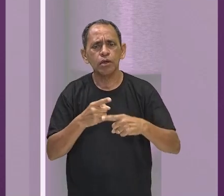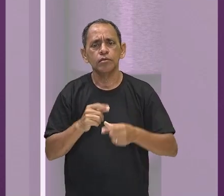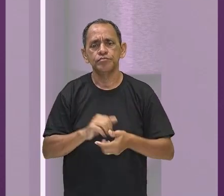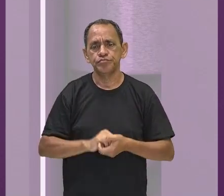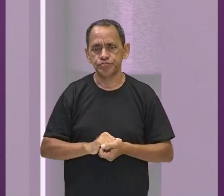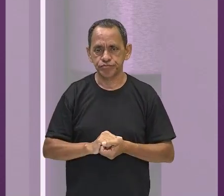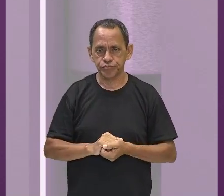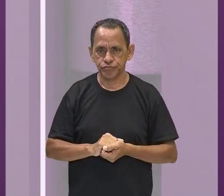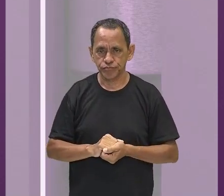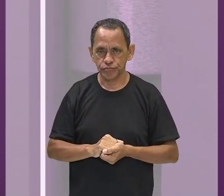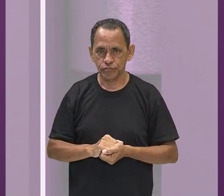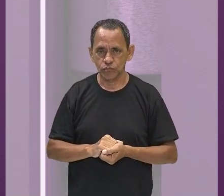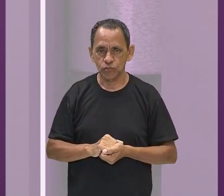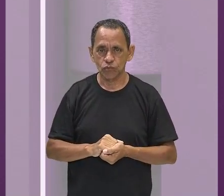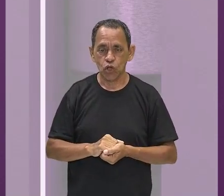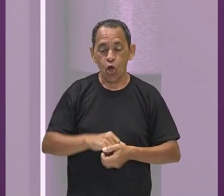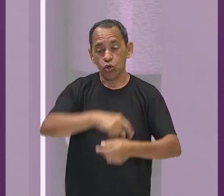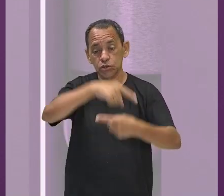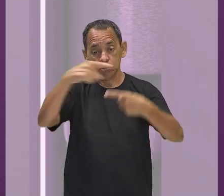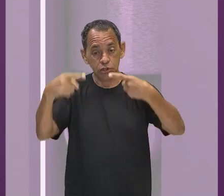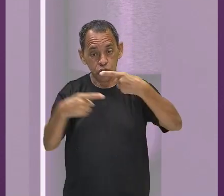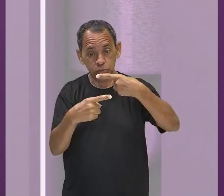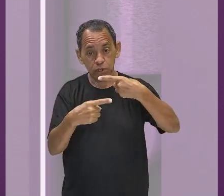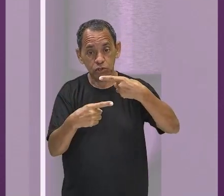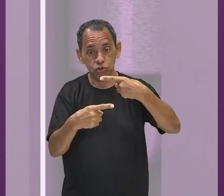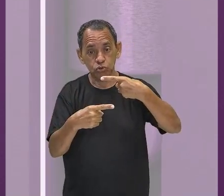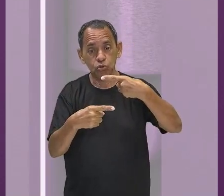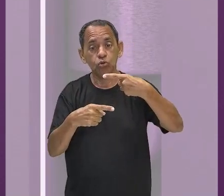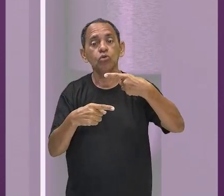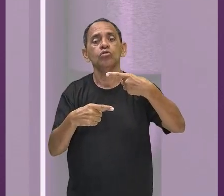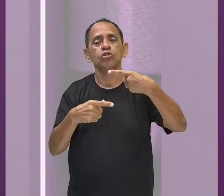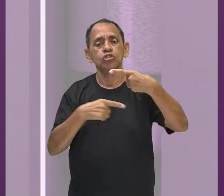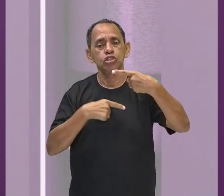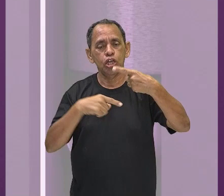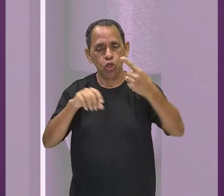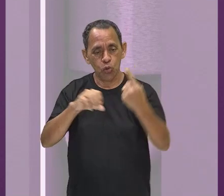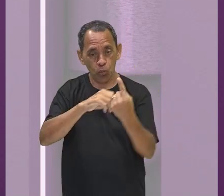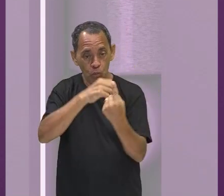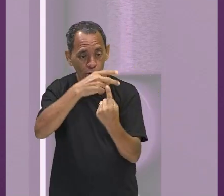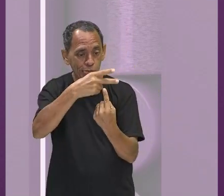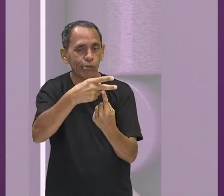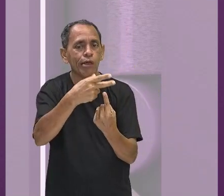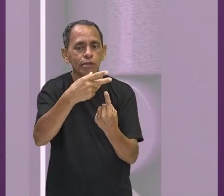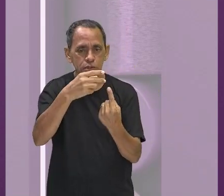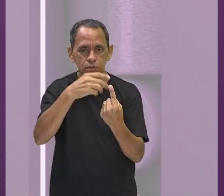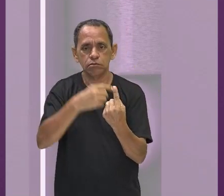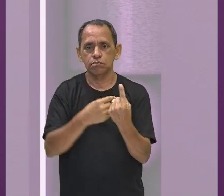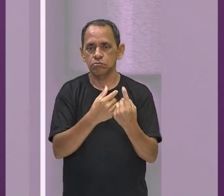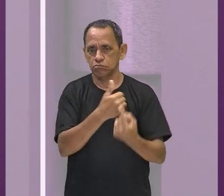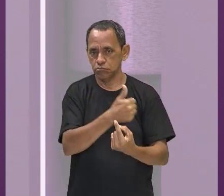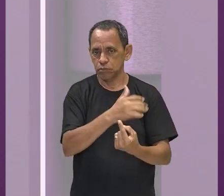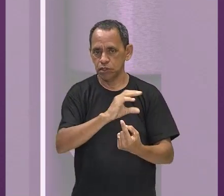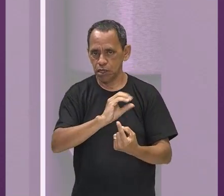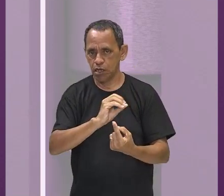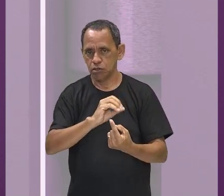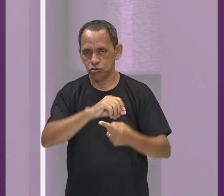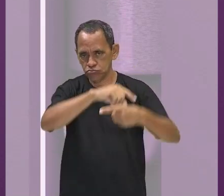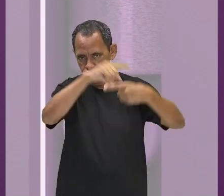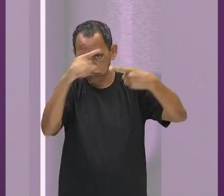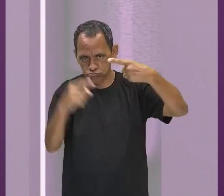Porque o seu denominador são potências de 10. Tudo bem? Podendo